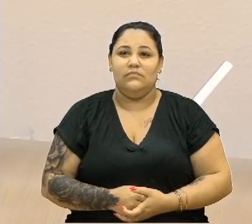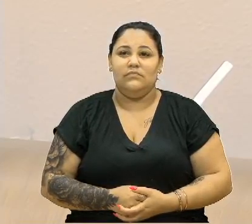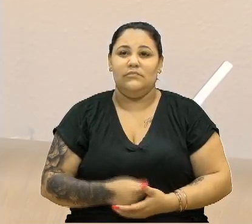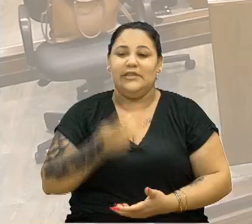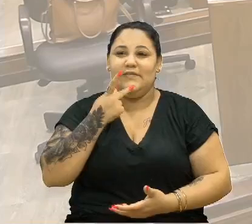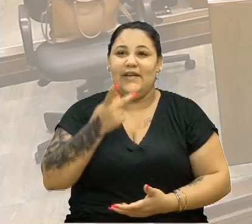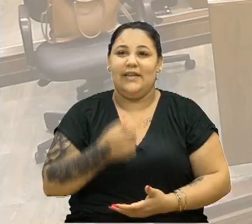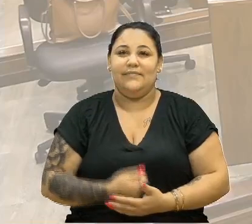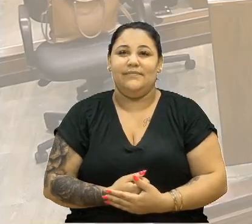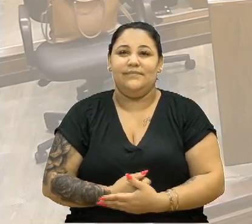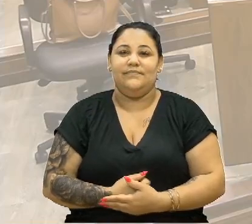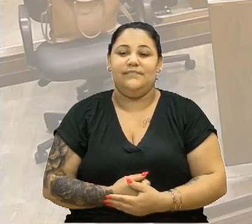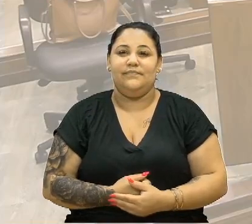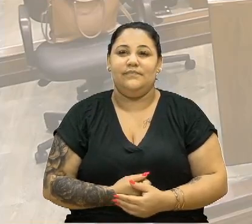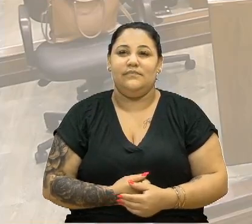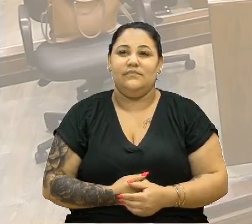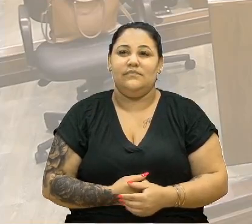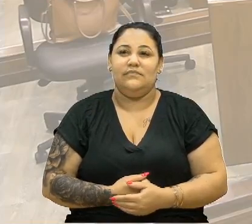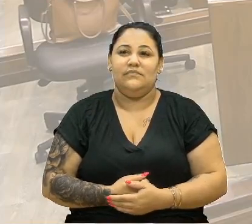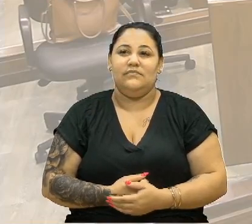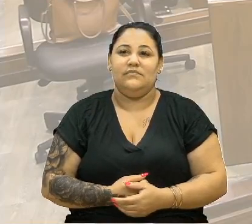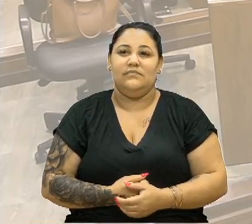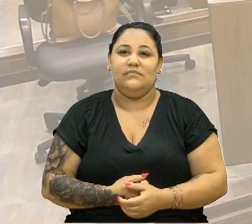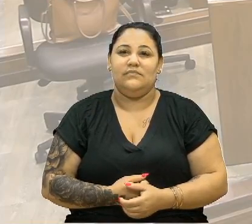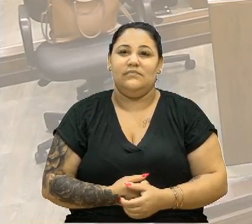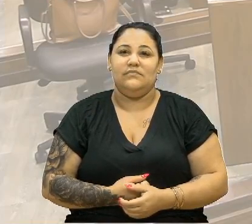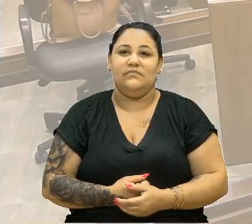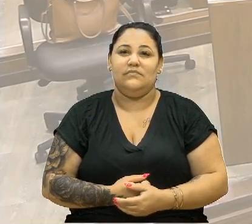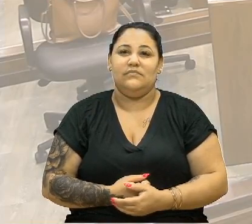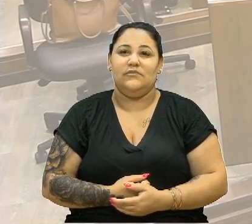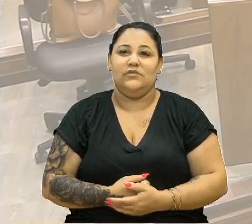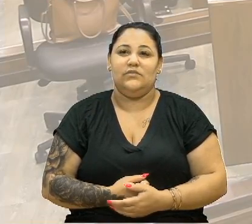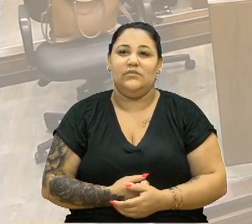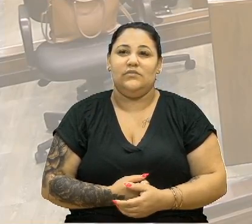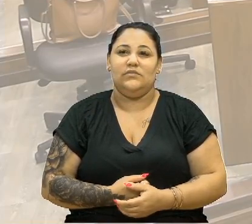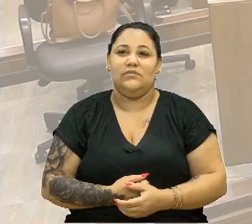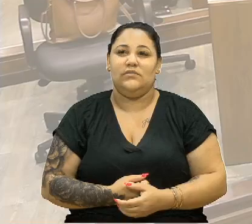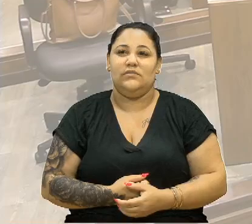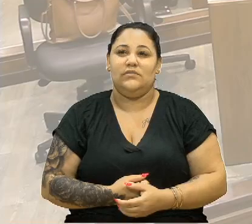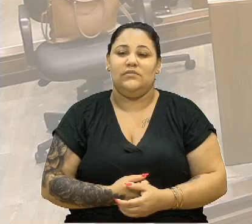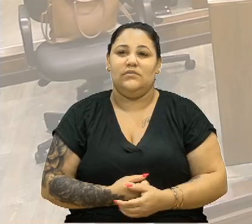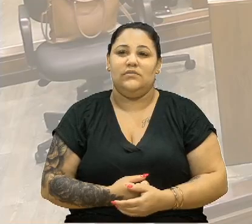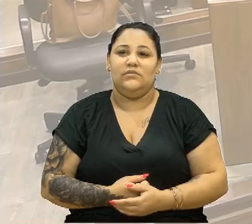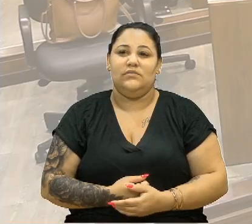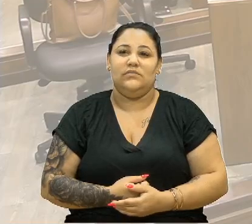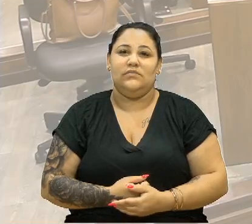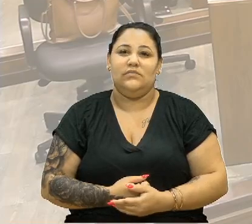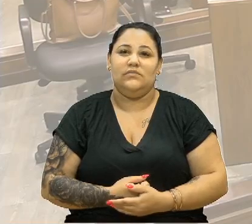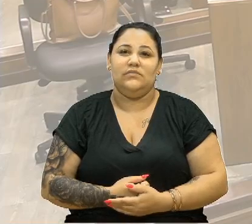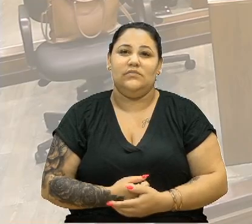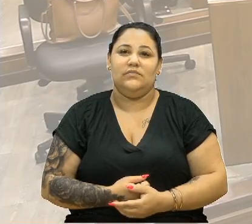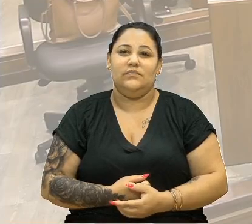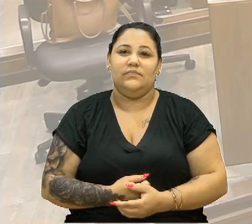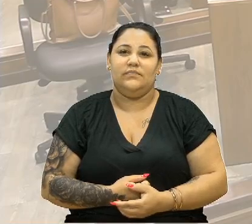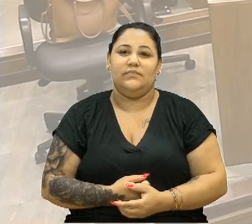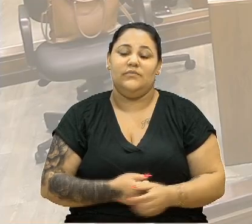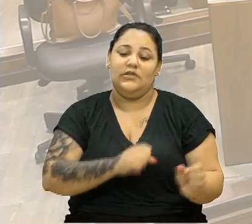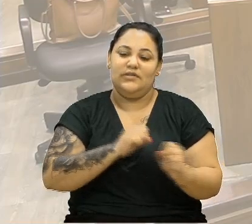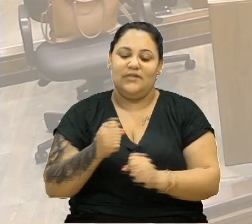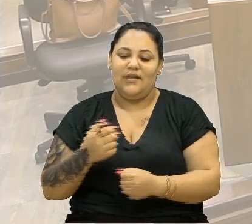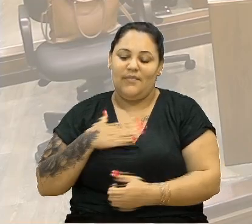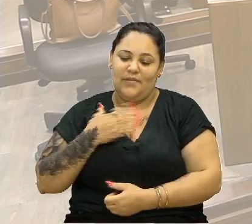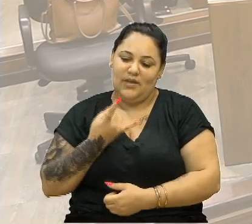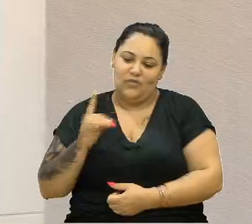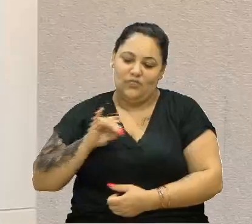Fala. Senhor presidente, caros colegas, pode ser, ou é, né, a última possibilidade minha